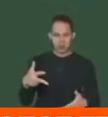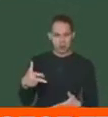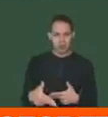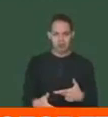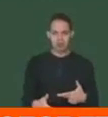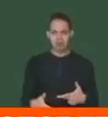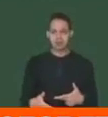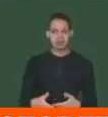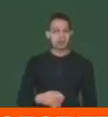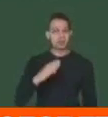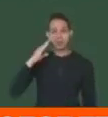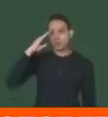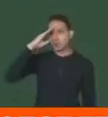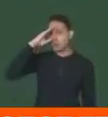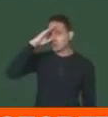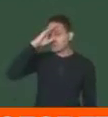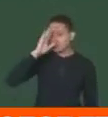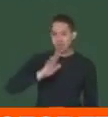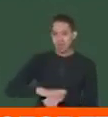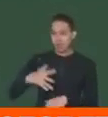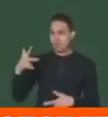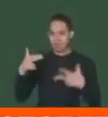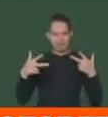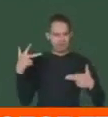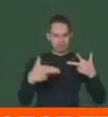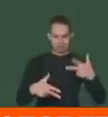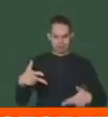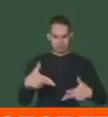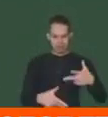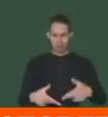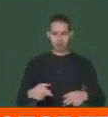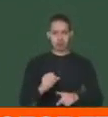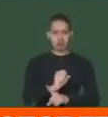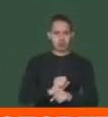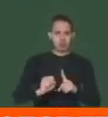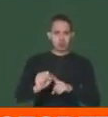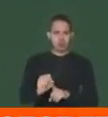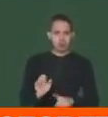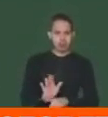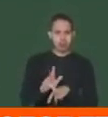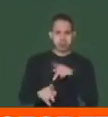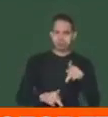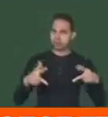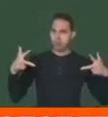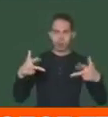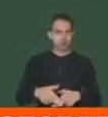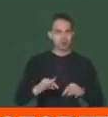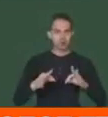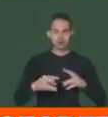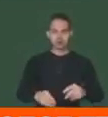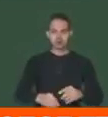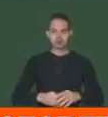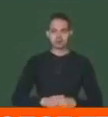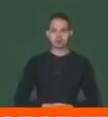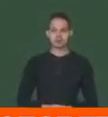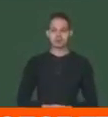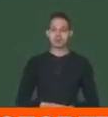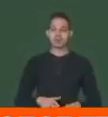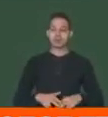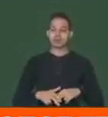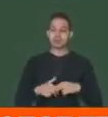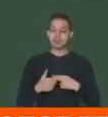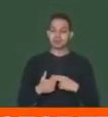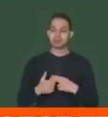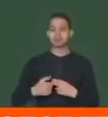Bolsonaro mãos de tesoura. Tudo que é social é cortado na lei de diretriz orçamentária. Por isso a nossa posição,